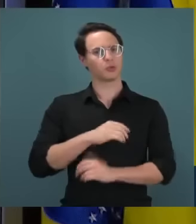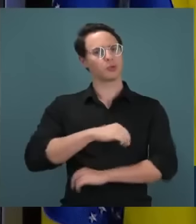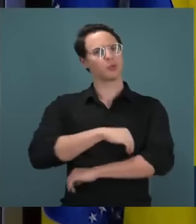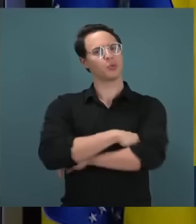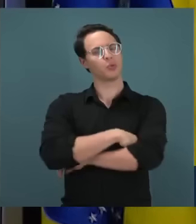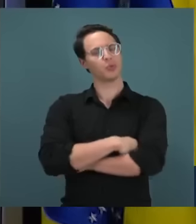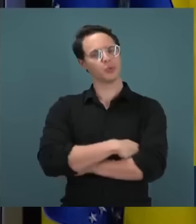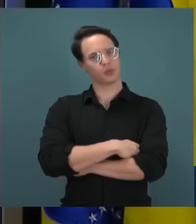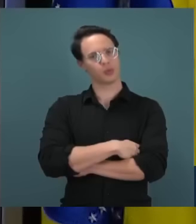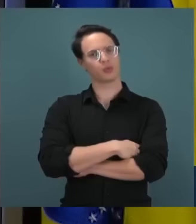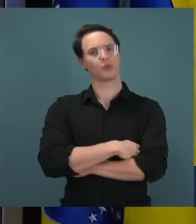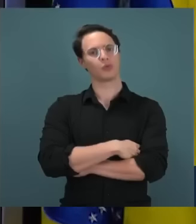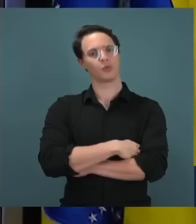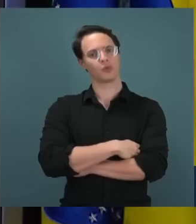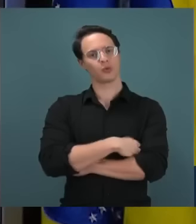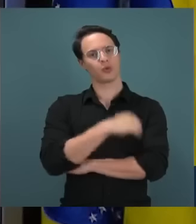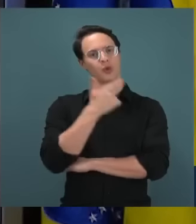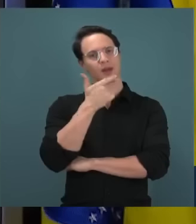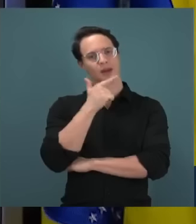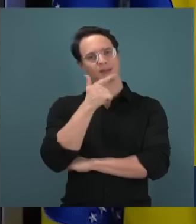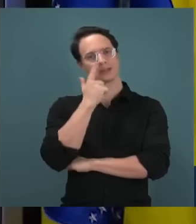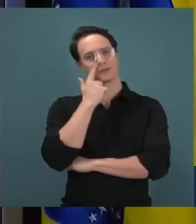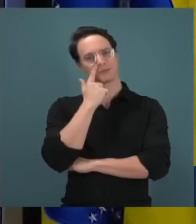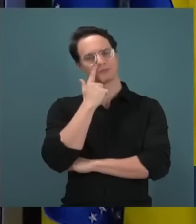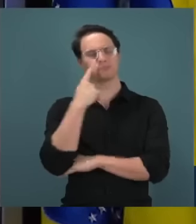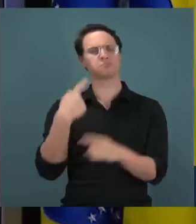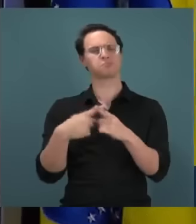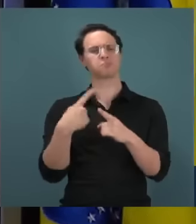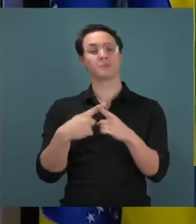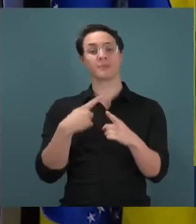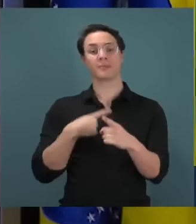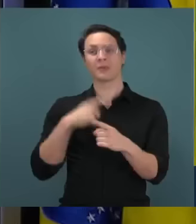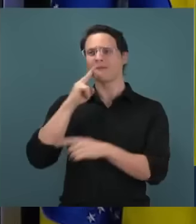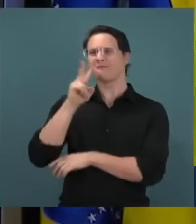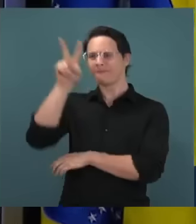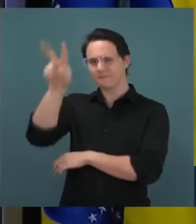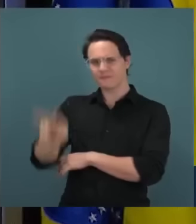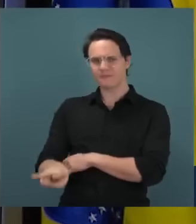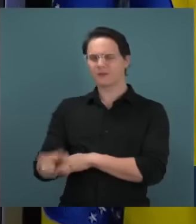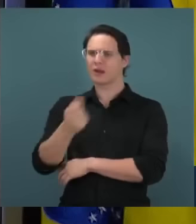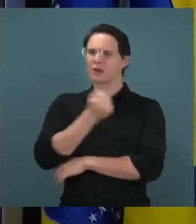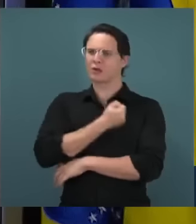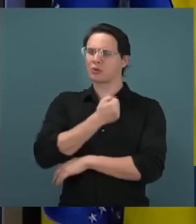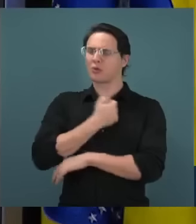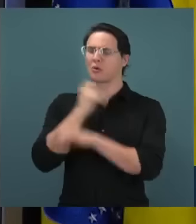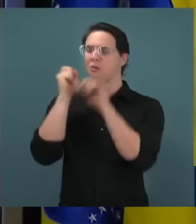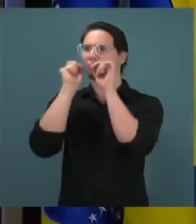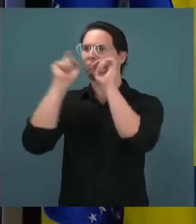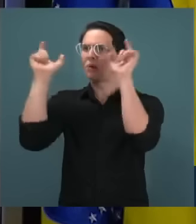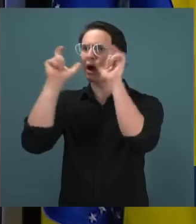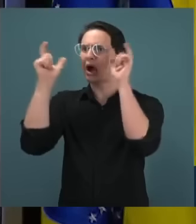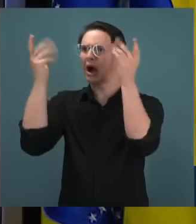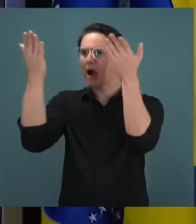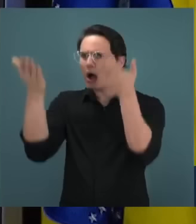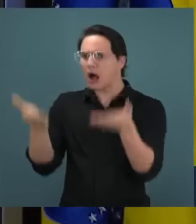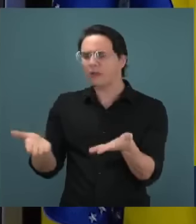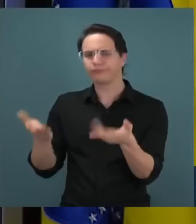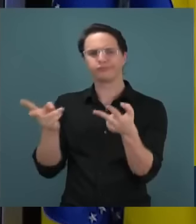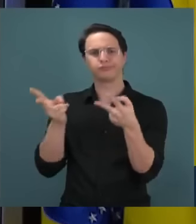Por que será? A análise dos números fica mais escandalosa para demonstrar perseguição explícita